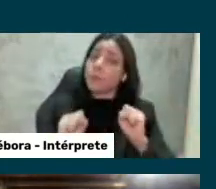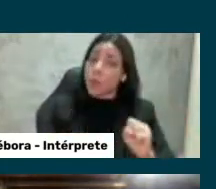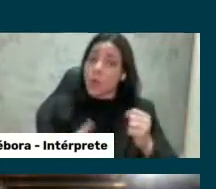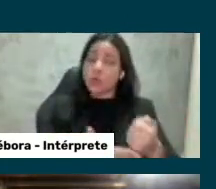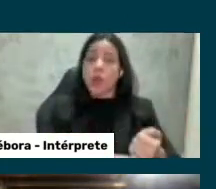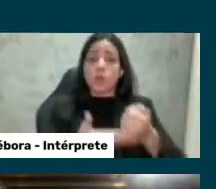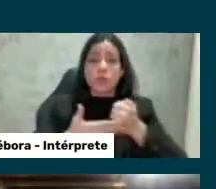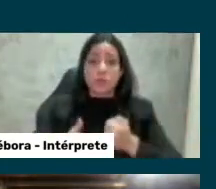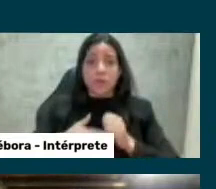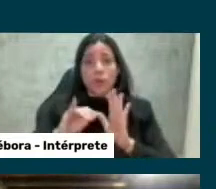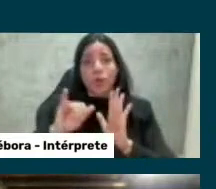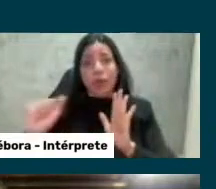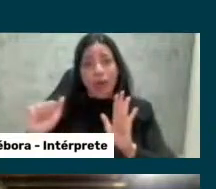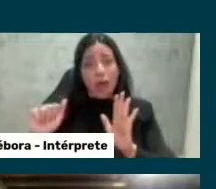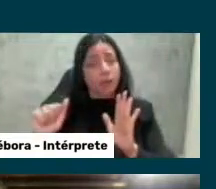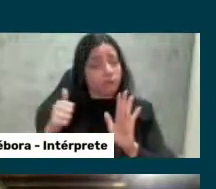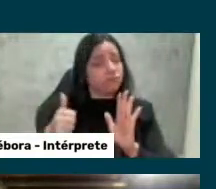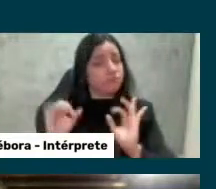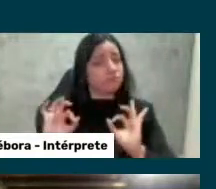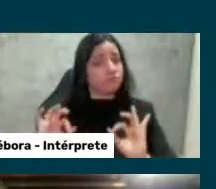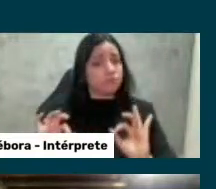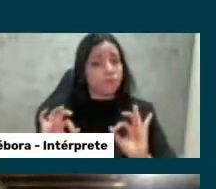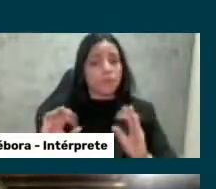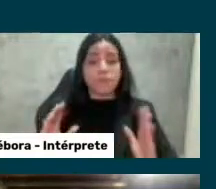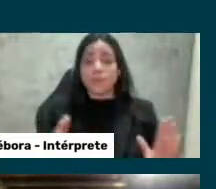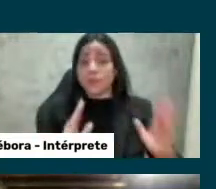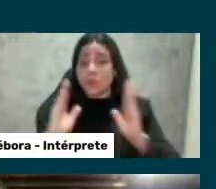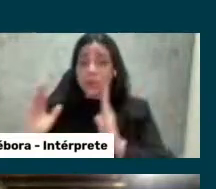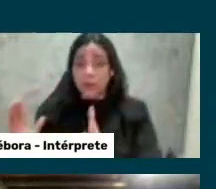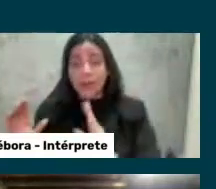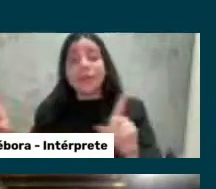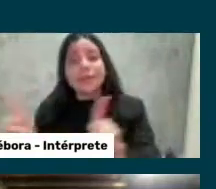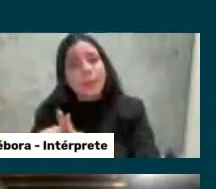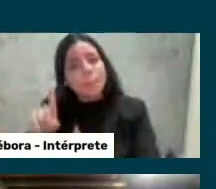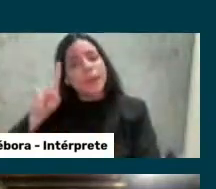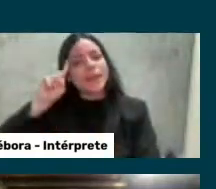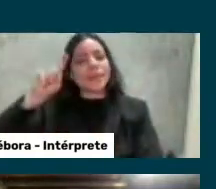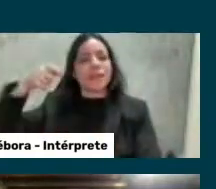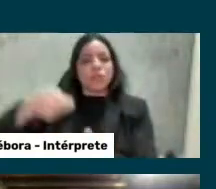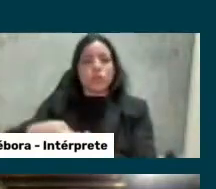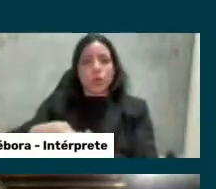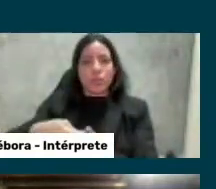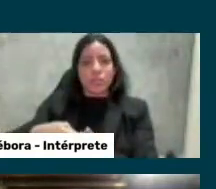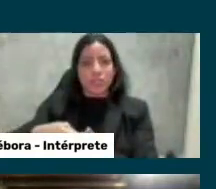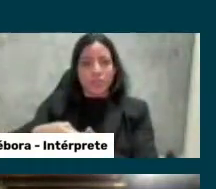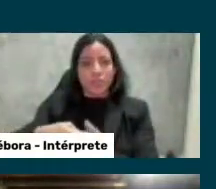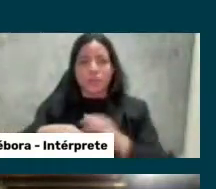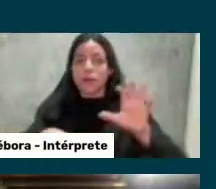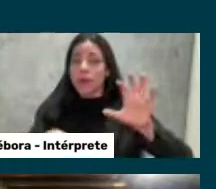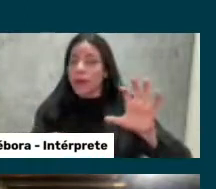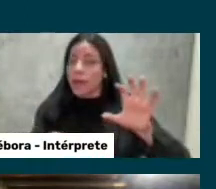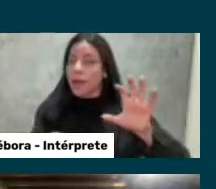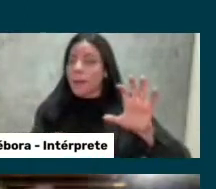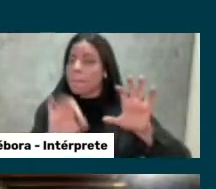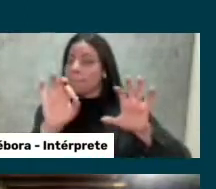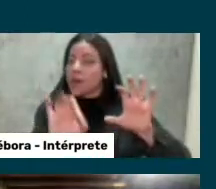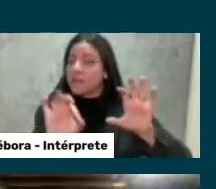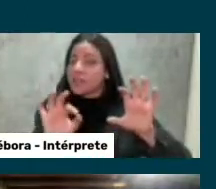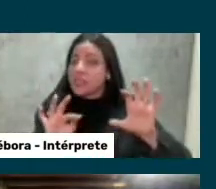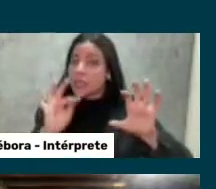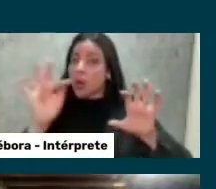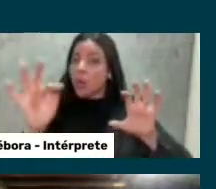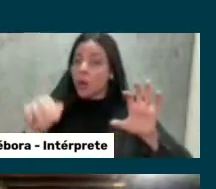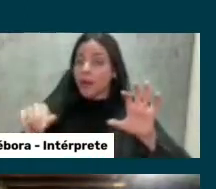contundente. E na tomada de decisões, né? Aí a gente está falando de essa junção da previsão qualificada que a máquina consegue fazer